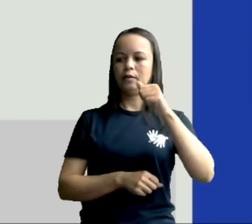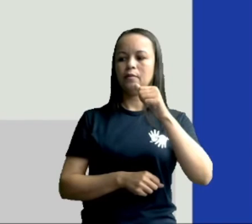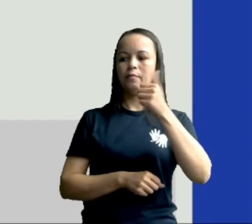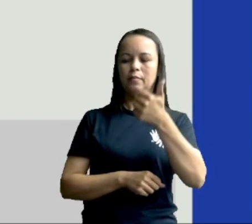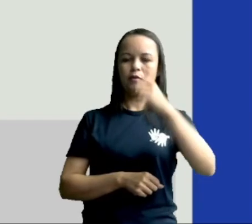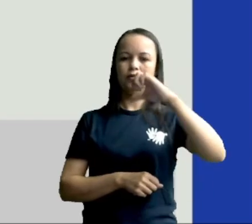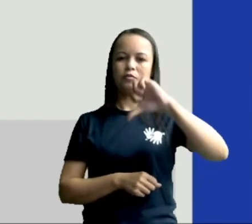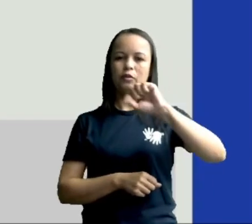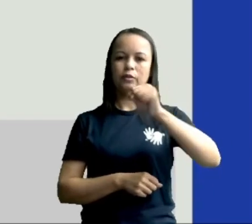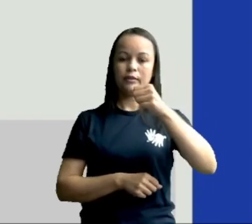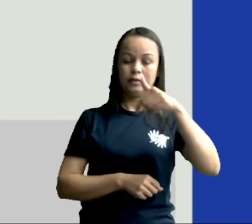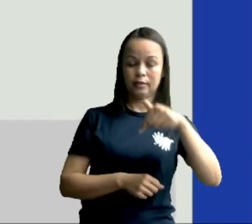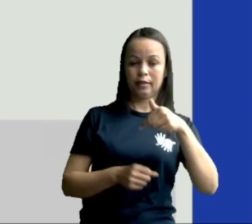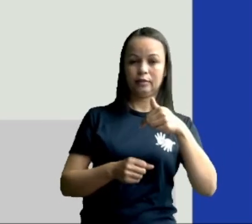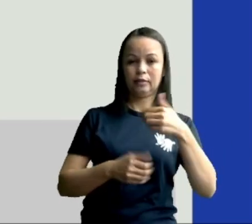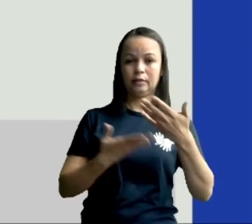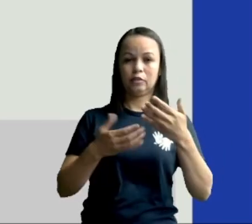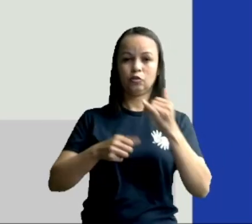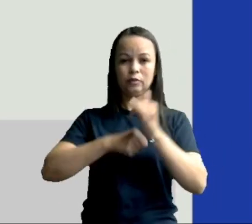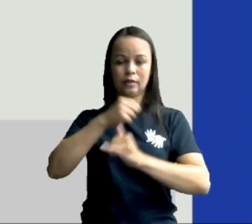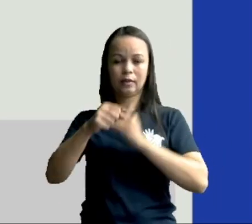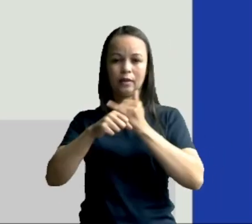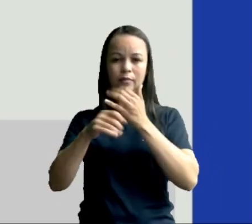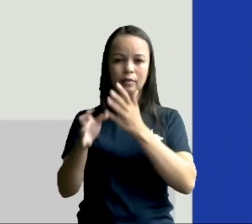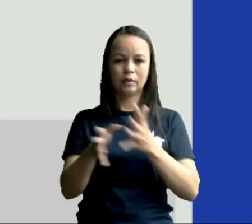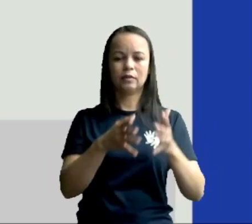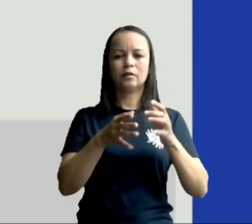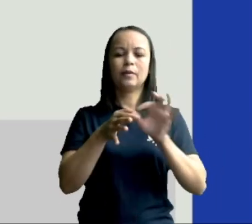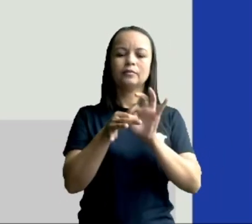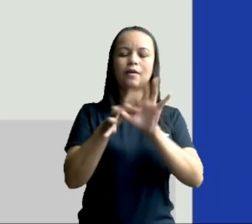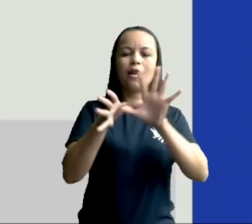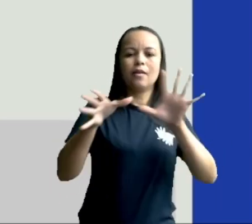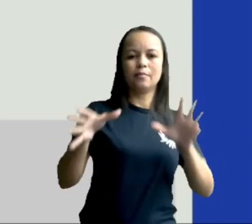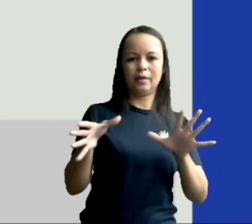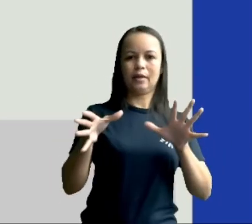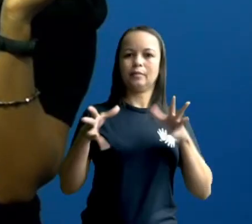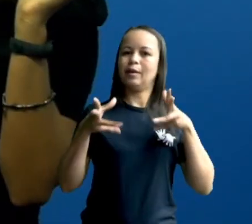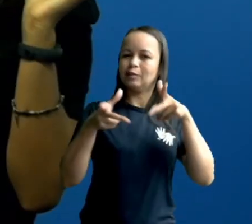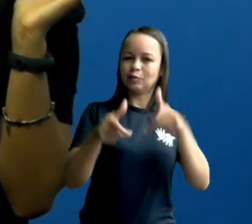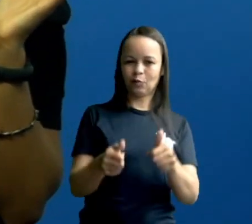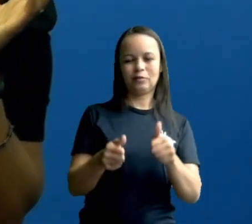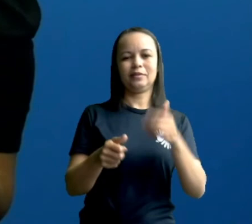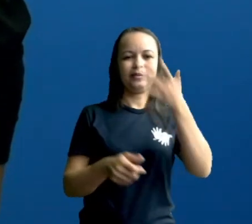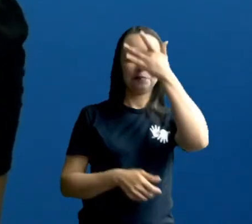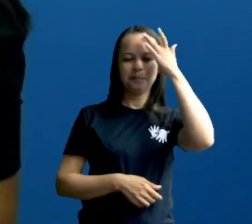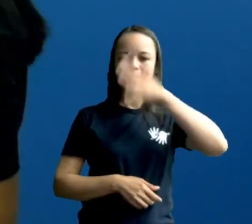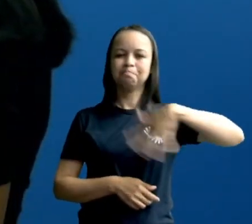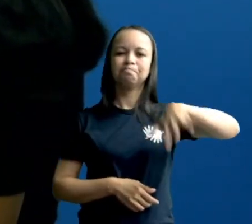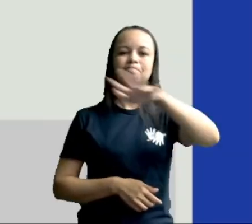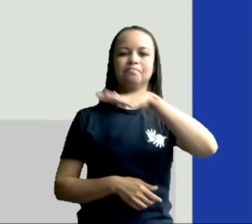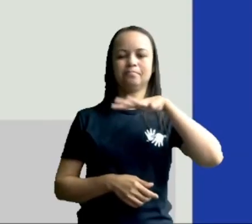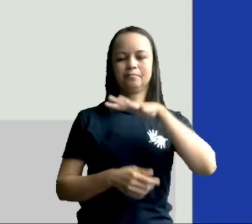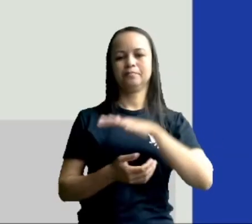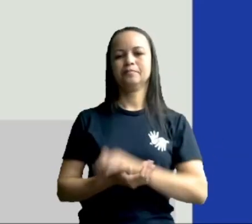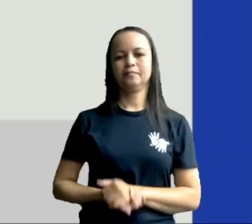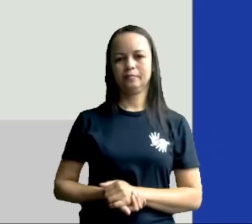estar restrita ao ambiente científico e passou a ser liberada para todo mundo, tá bom?